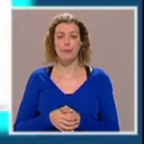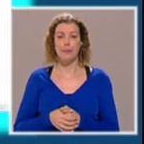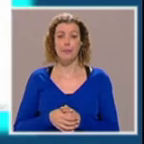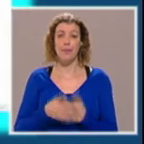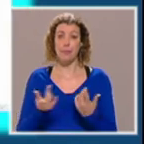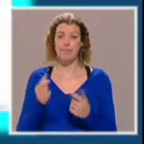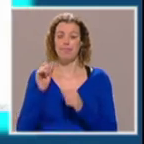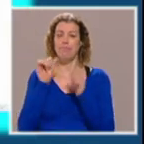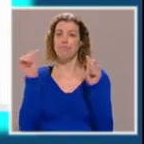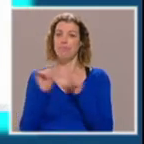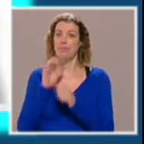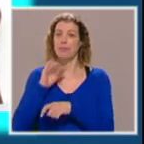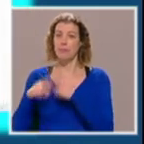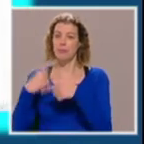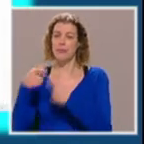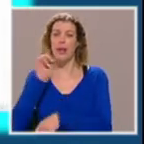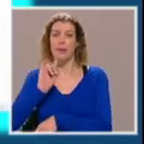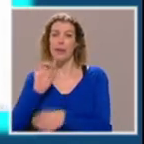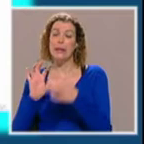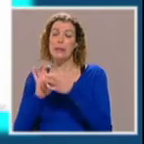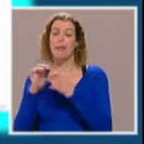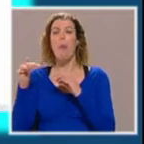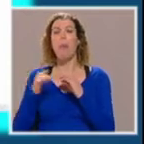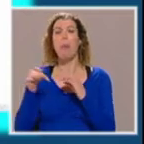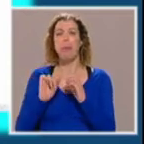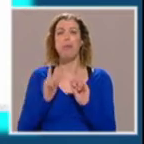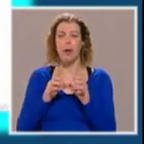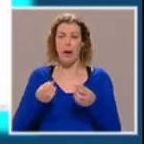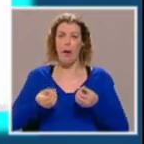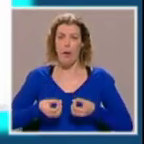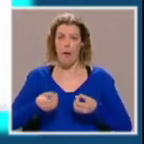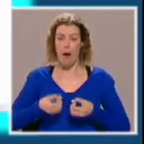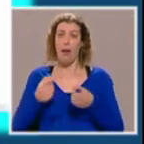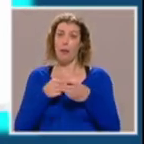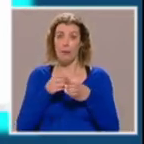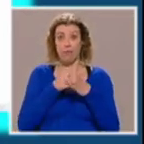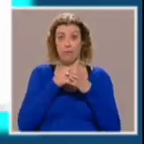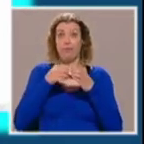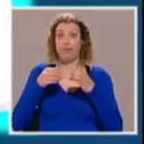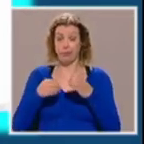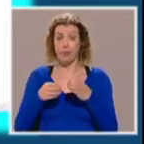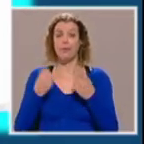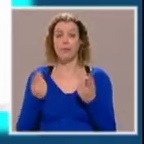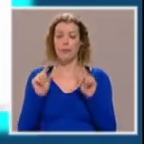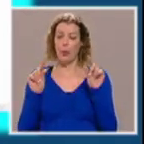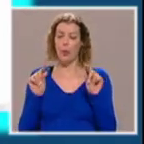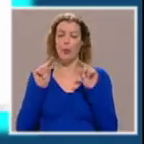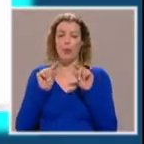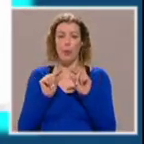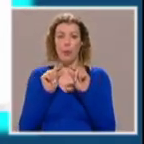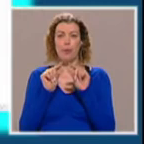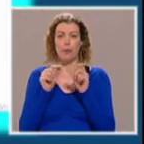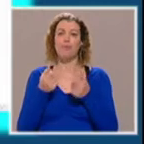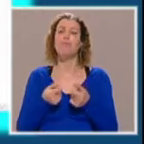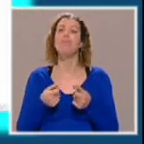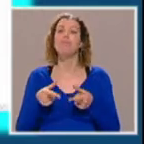O sistema reprodutor feminino é formado internamente pelos ovários, que produzem os oócitos, pelas trompas de falópio,